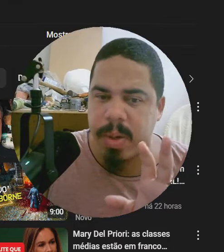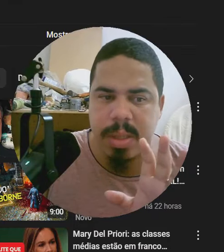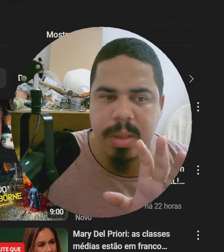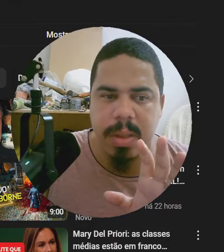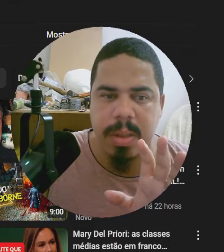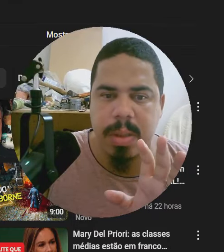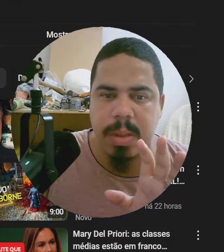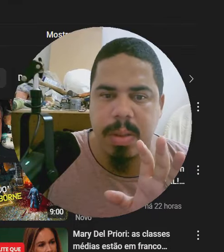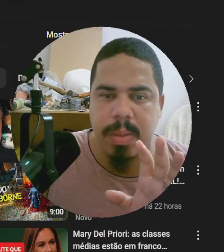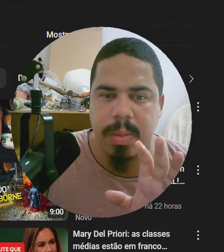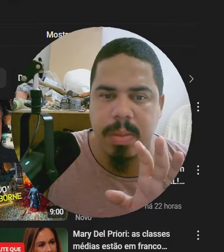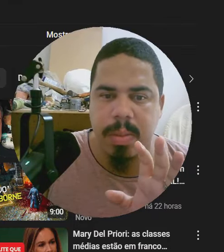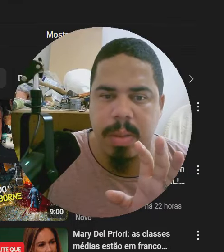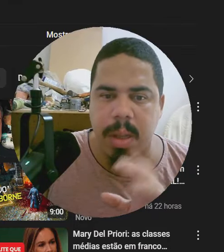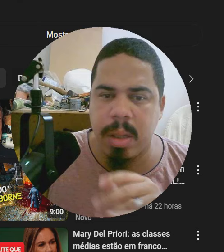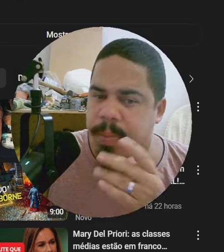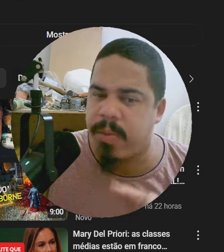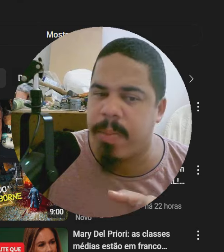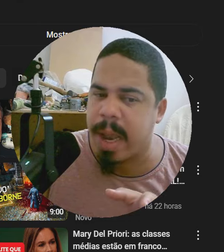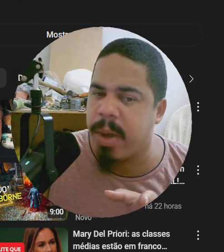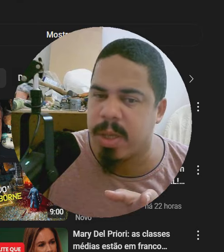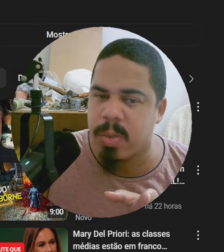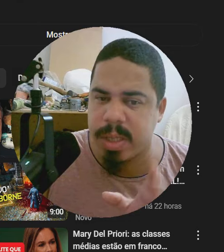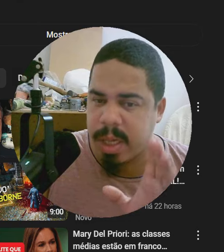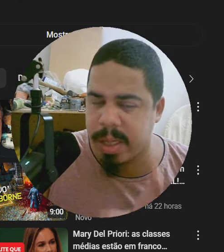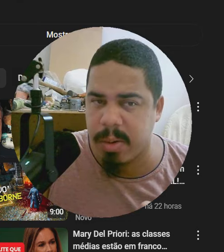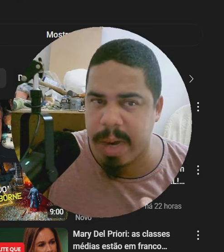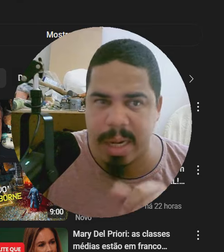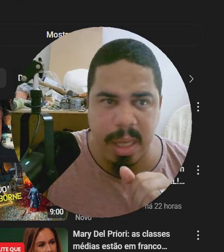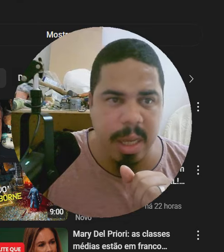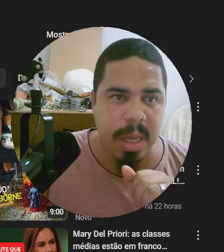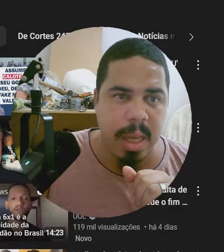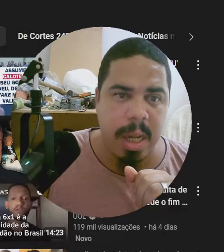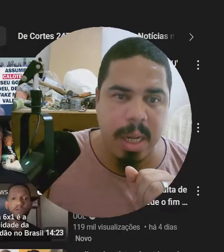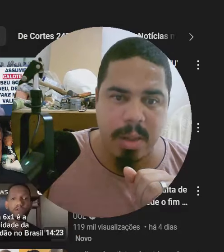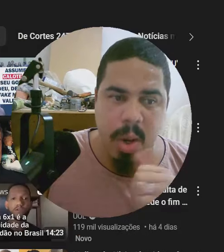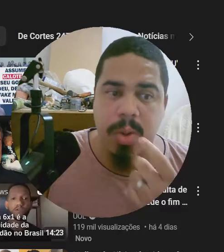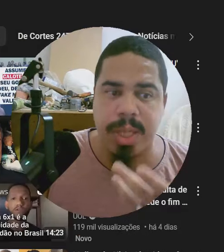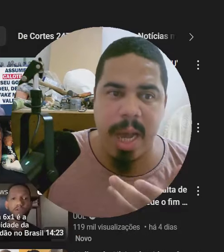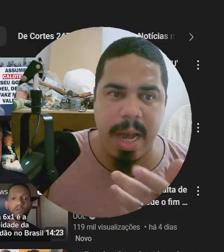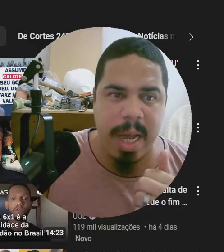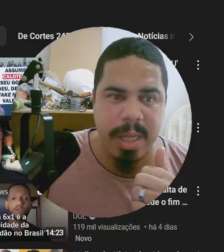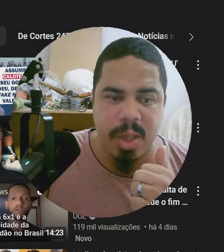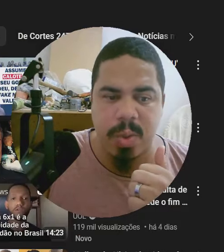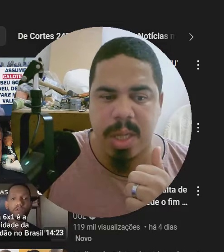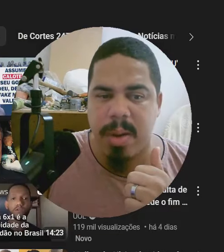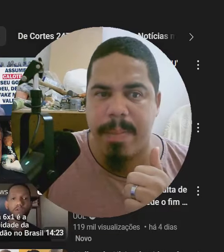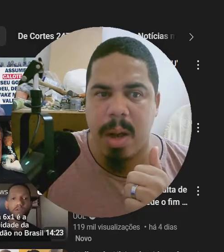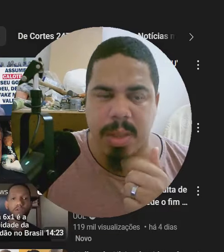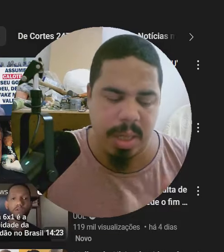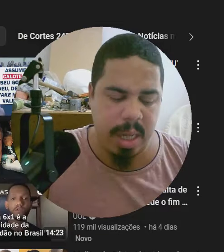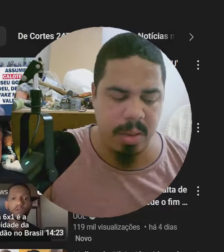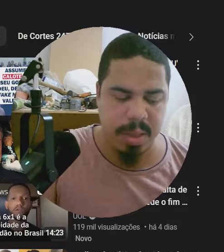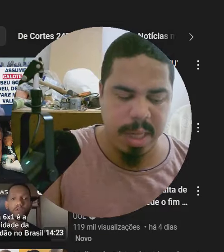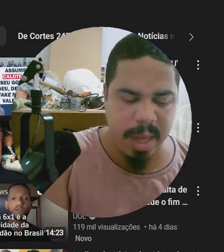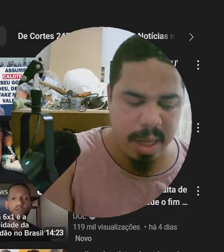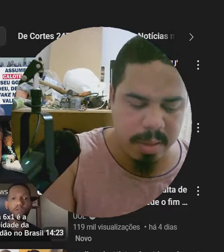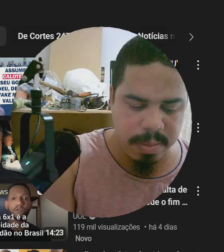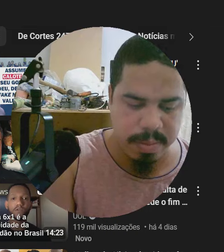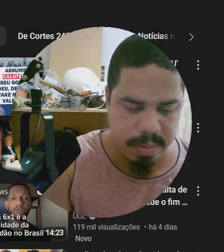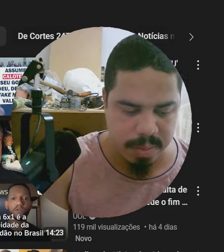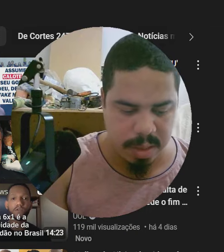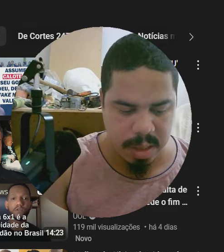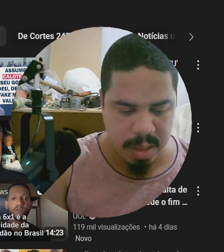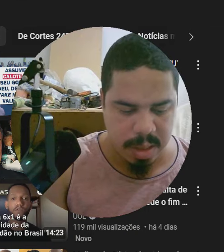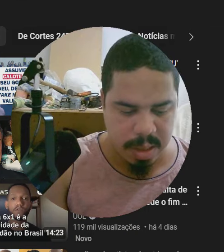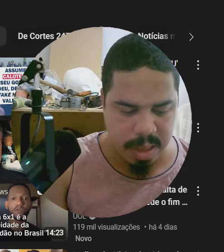Que alegria receber você aqui. Depois eu vou pegar um resumo disso aqui. Esse é o cara que trouxe a discussão, a pauta, né? Que trouxe a ideia.